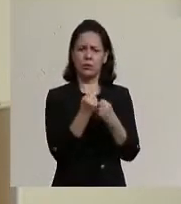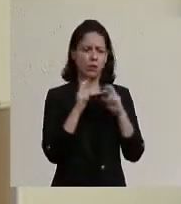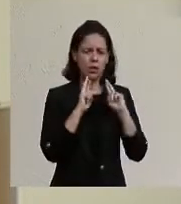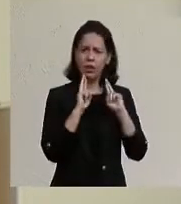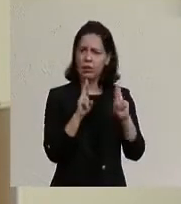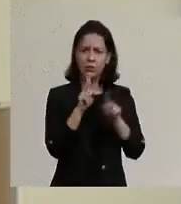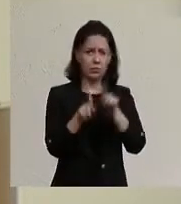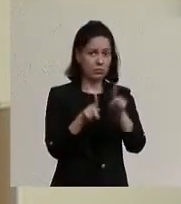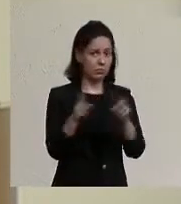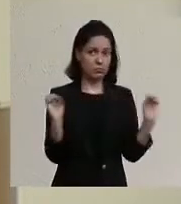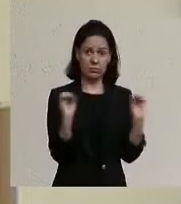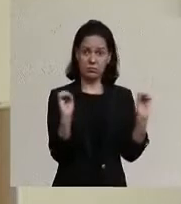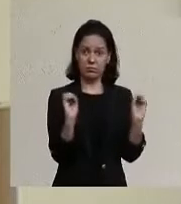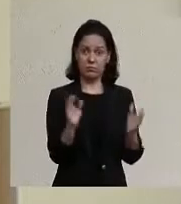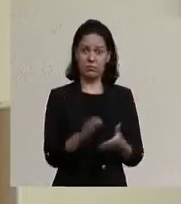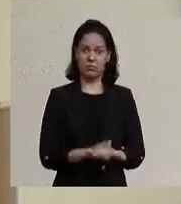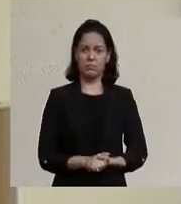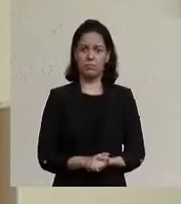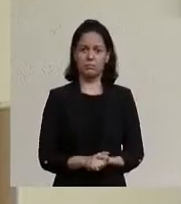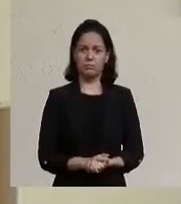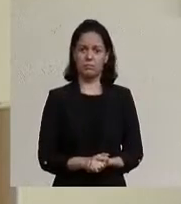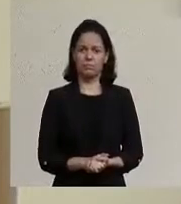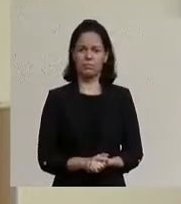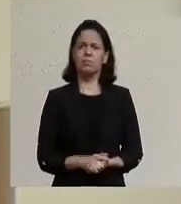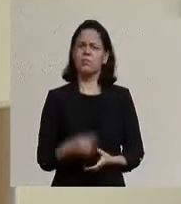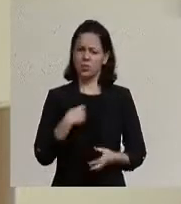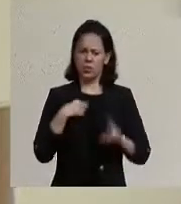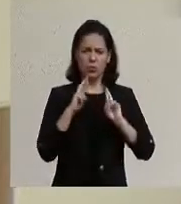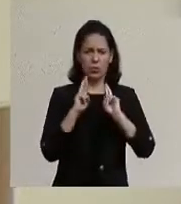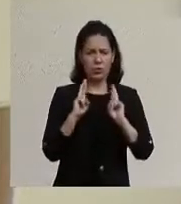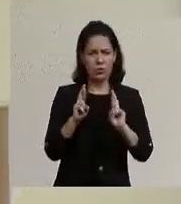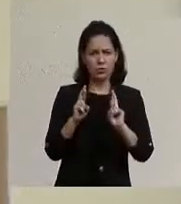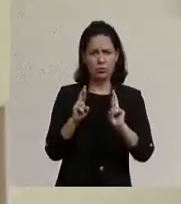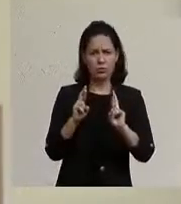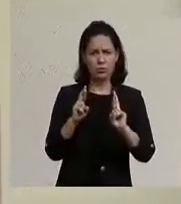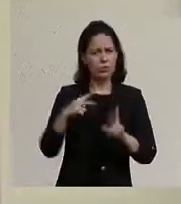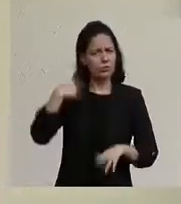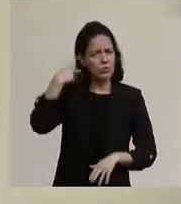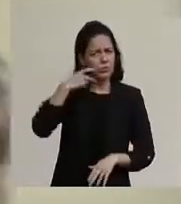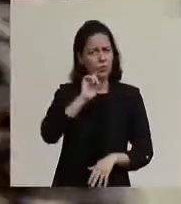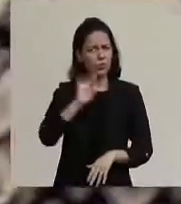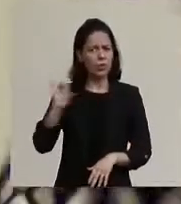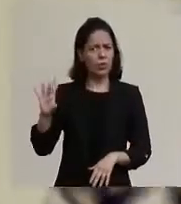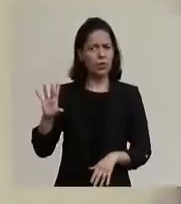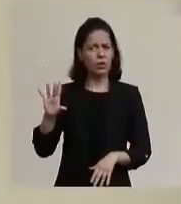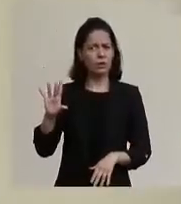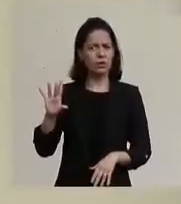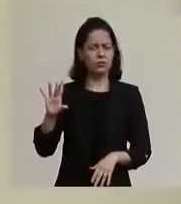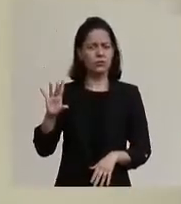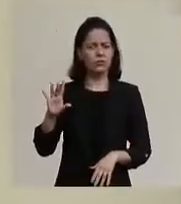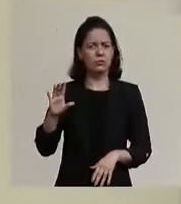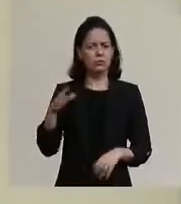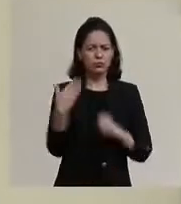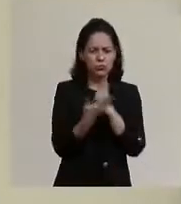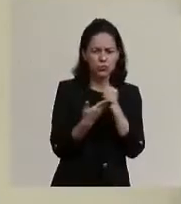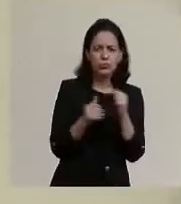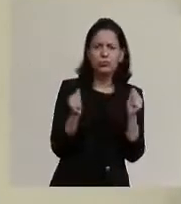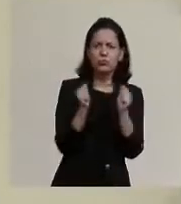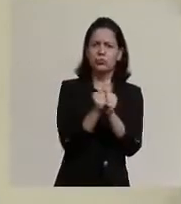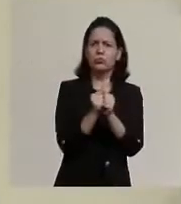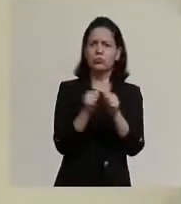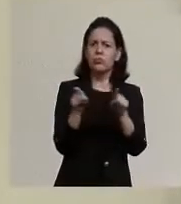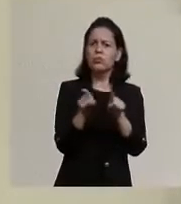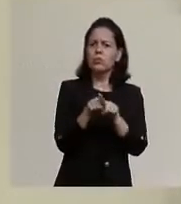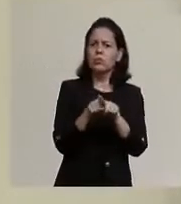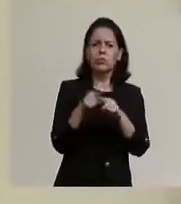respeito a nossa população Eu Sempre respeitei cada parlamentar aqui tanto da base quanto da oposição